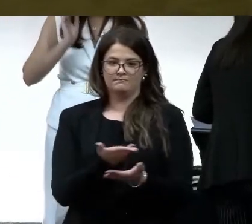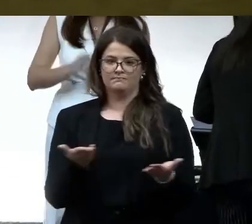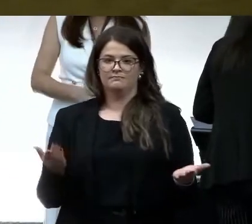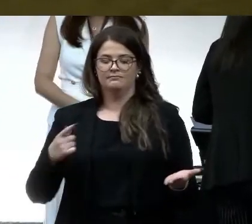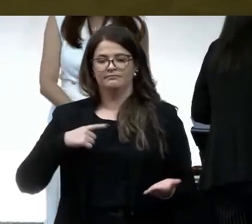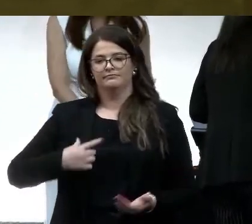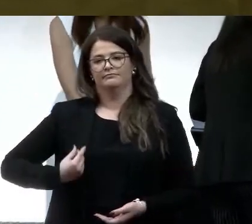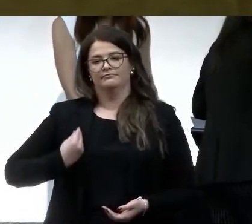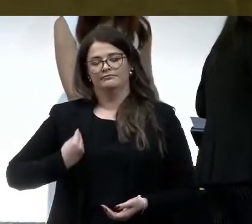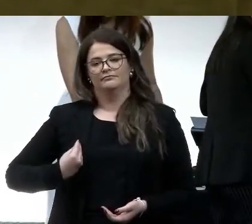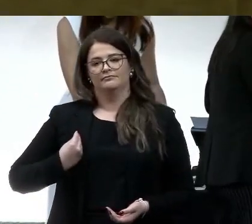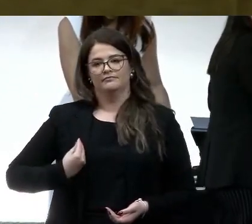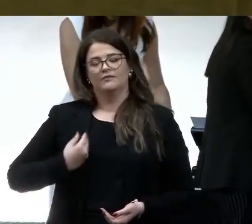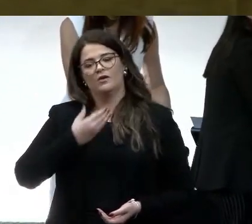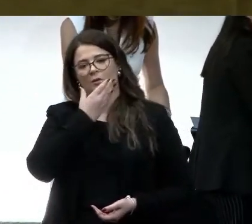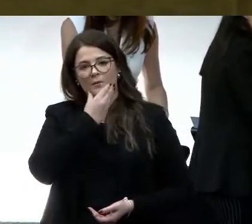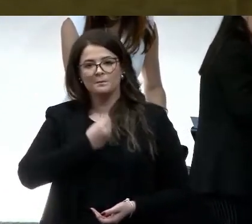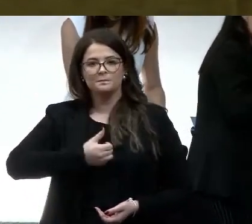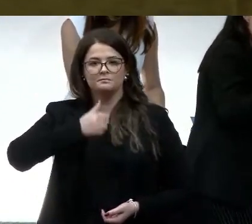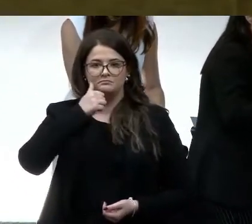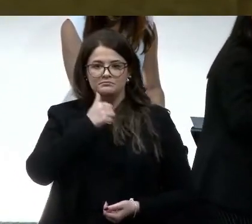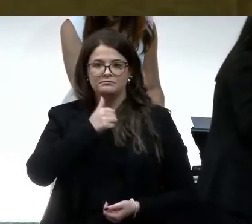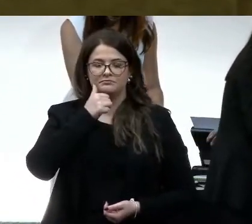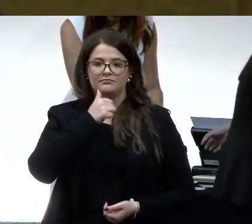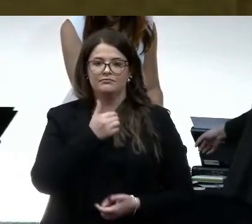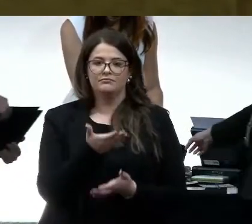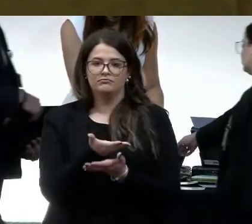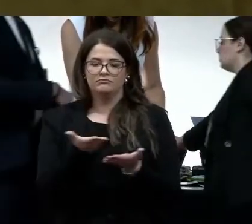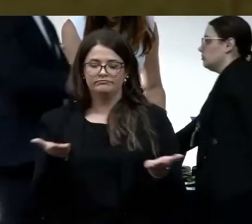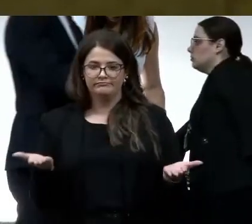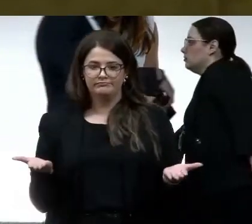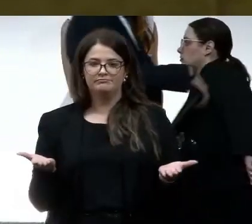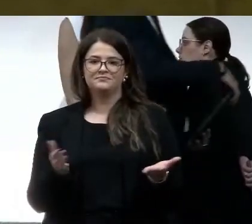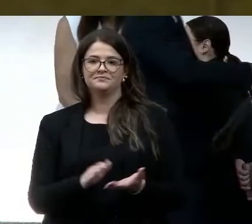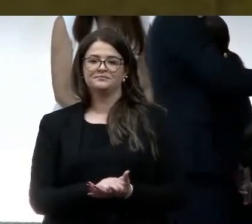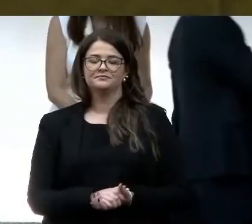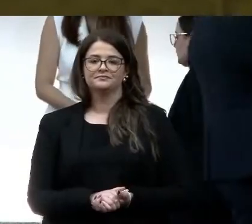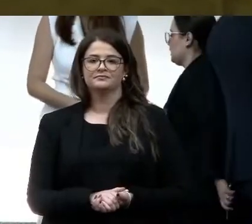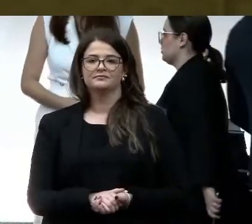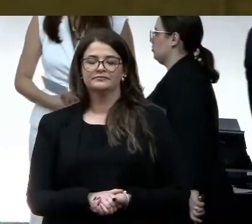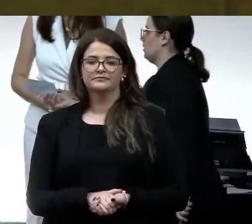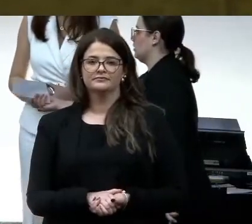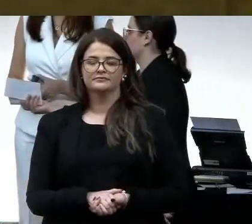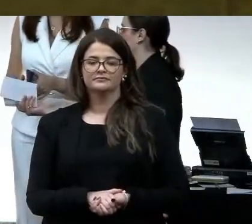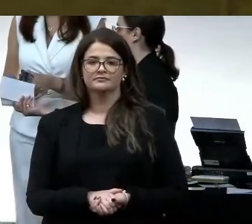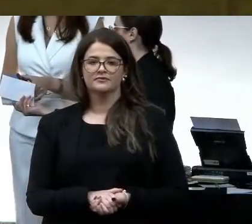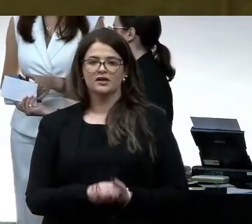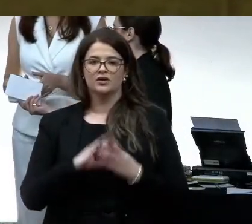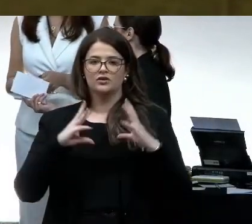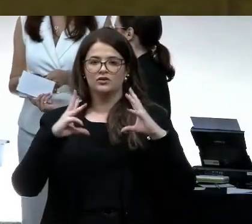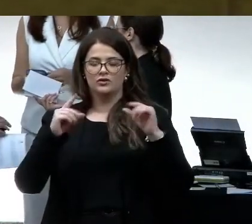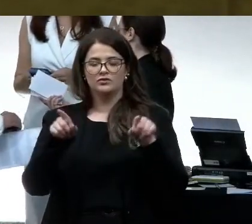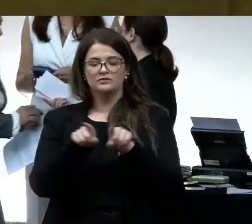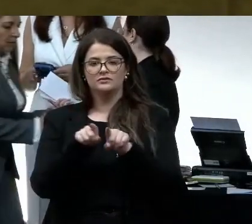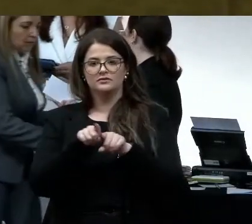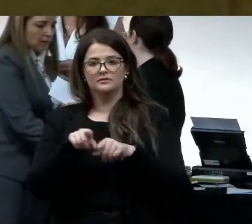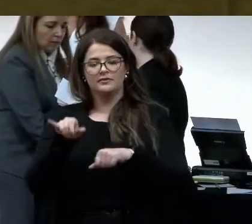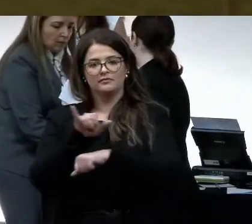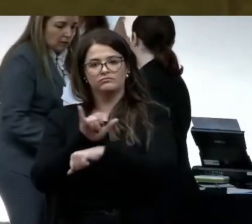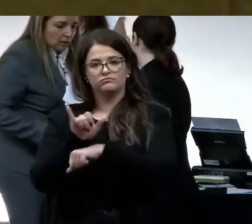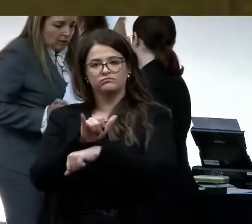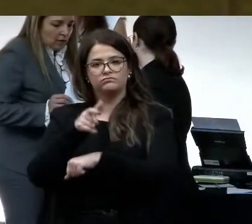todos os senhores, a todas as senhoras que aqui estão presentes, todos aqueles que nos assistem de